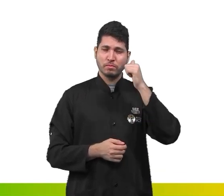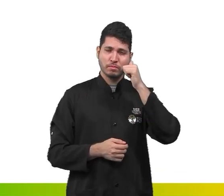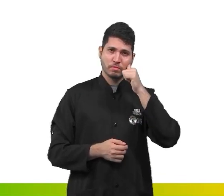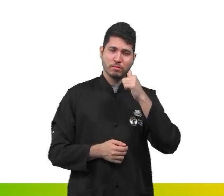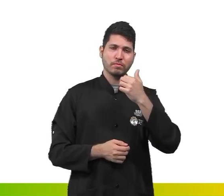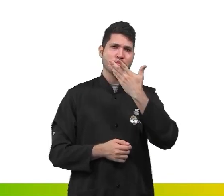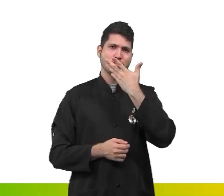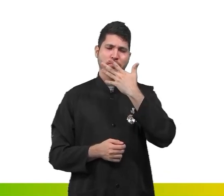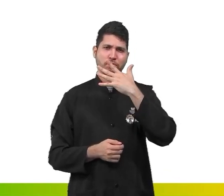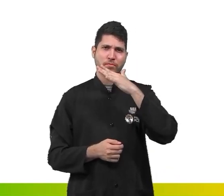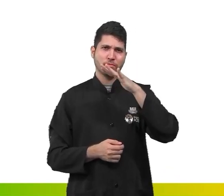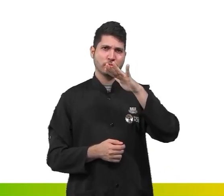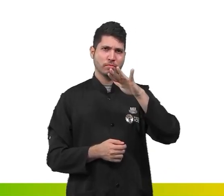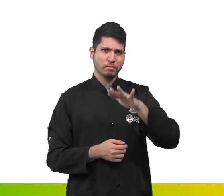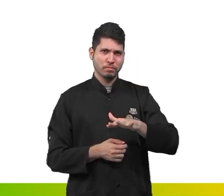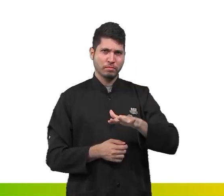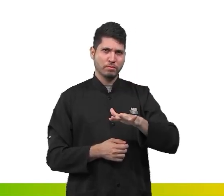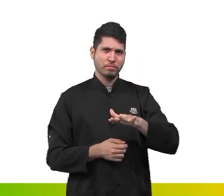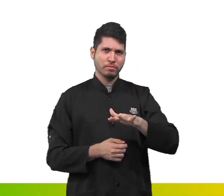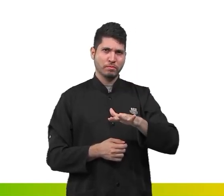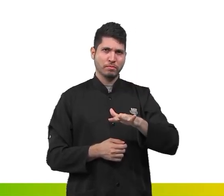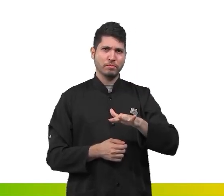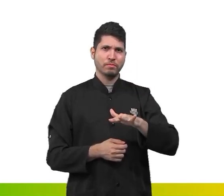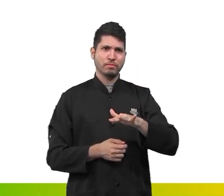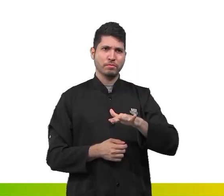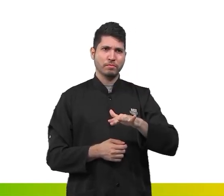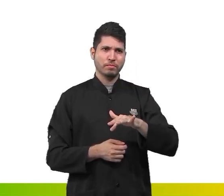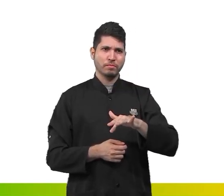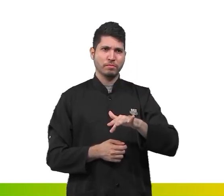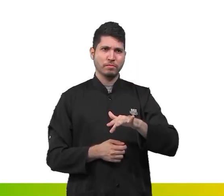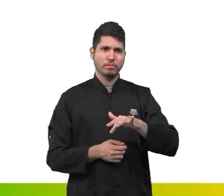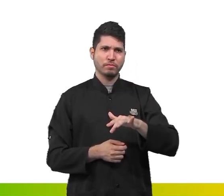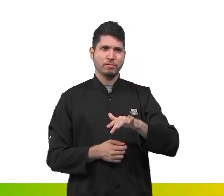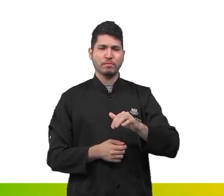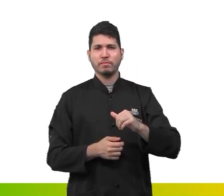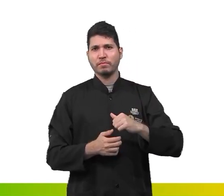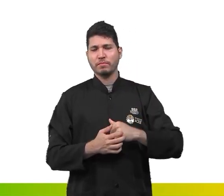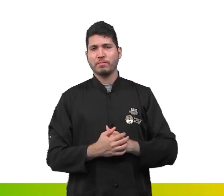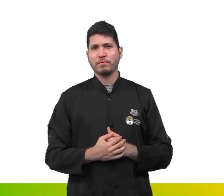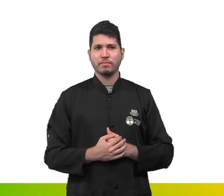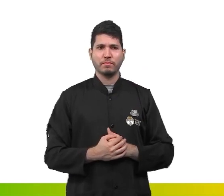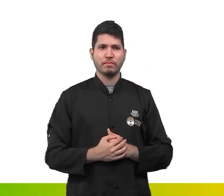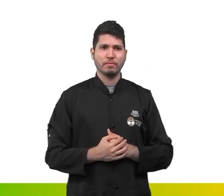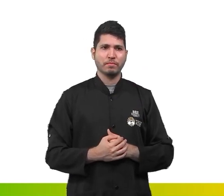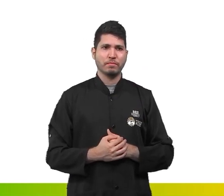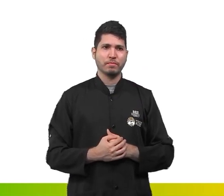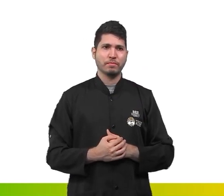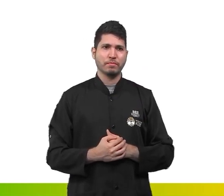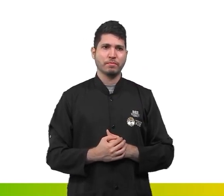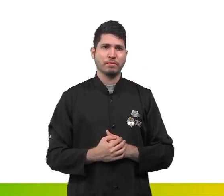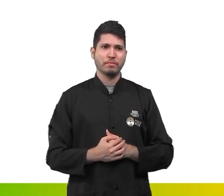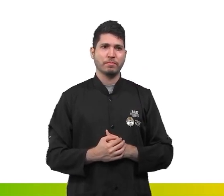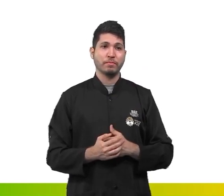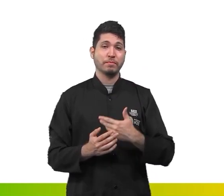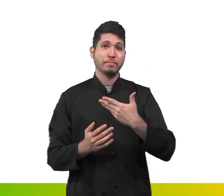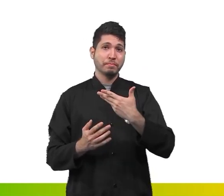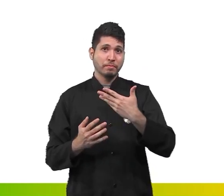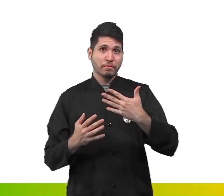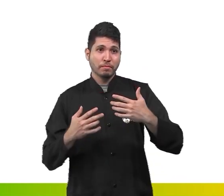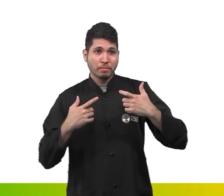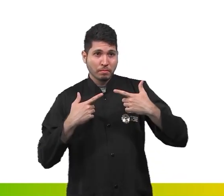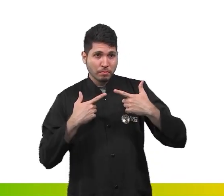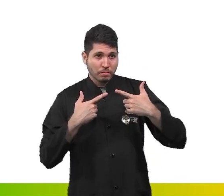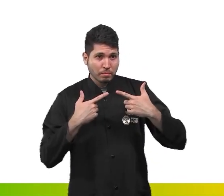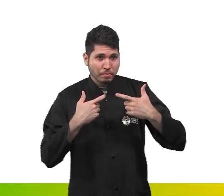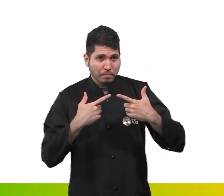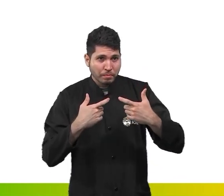e outra niña também, já. Esse diz, última hora de la guerra em